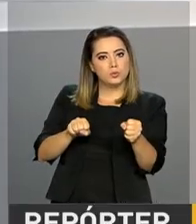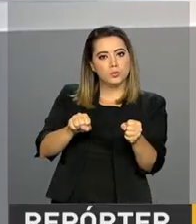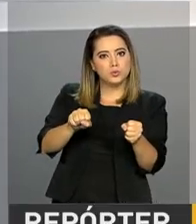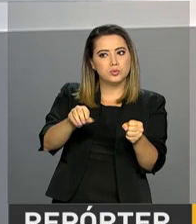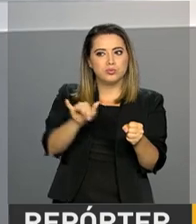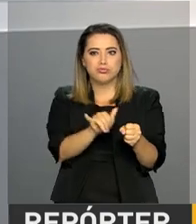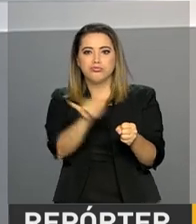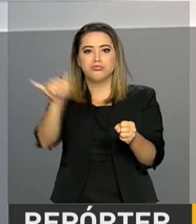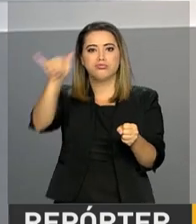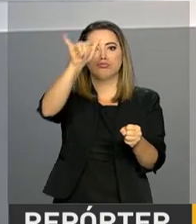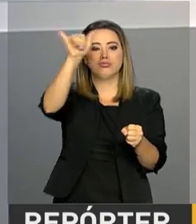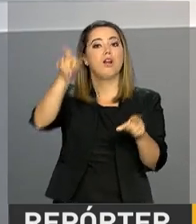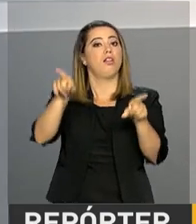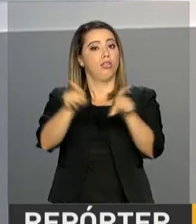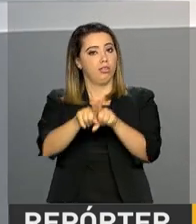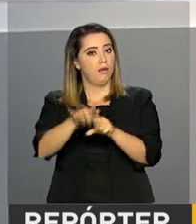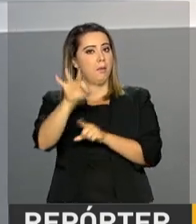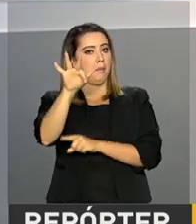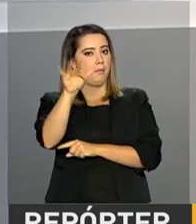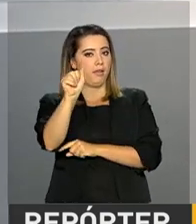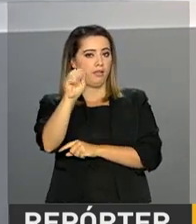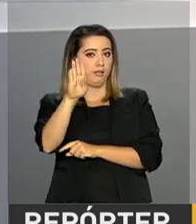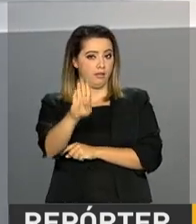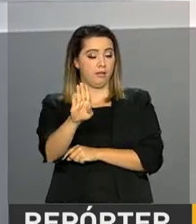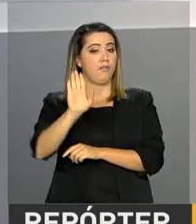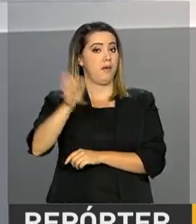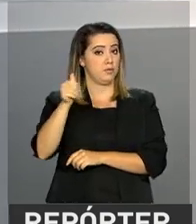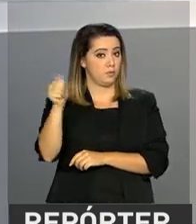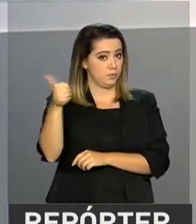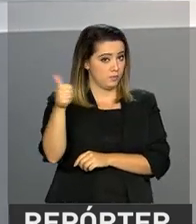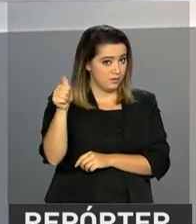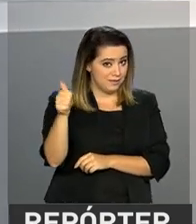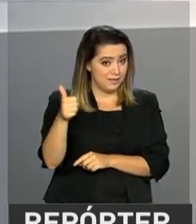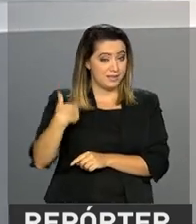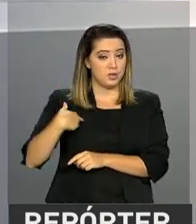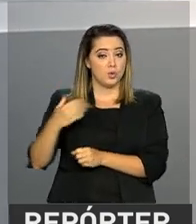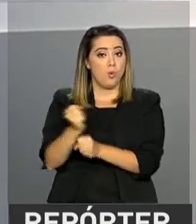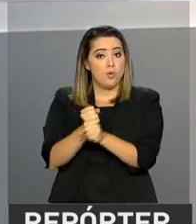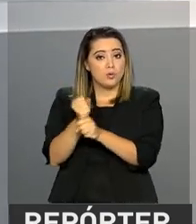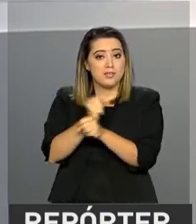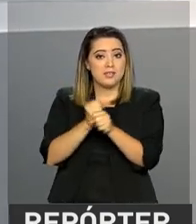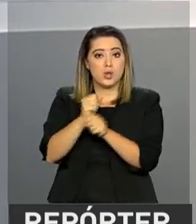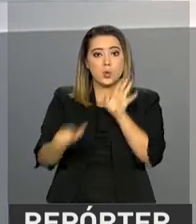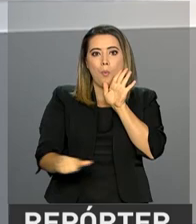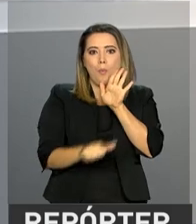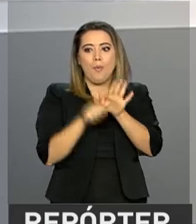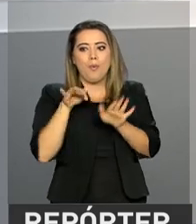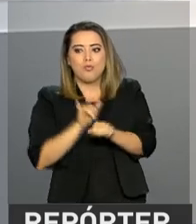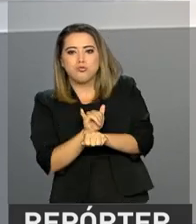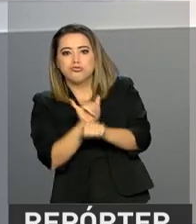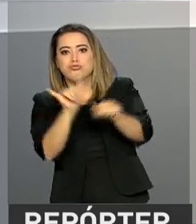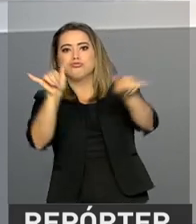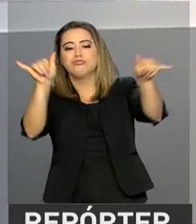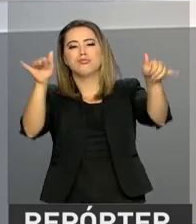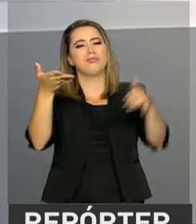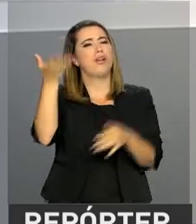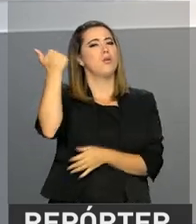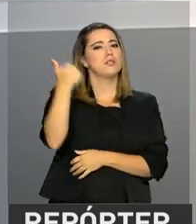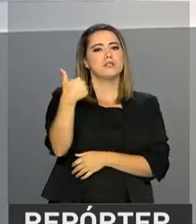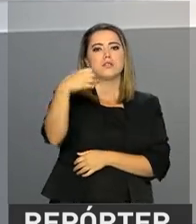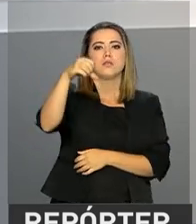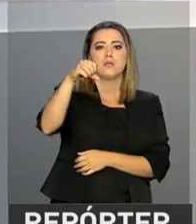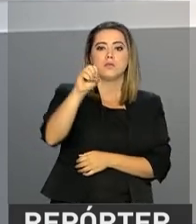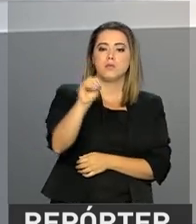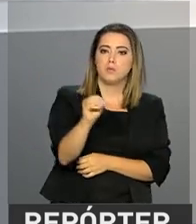aérea brasileira a data marca os 111 anos do primeiro vôo do 14 bis realizado em 1906 por